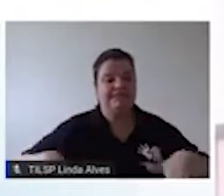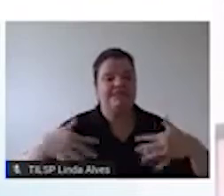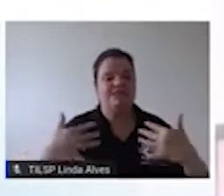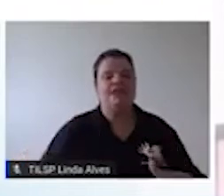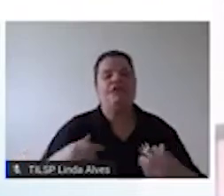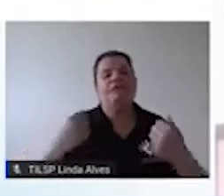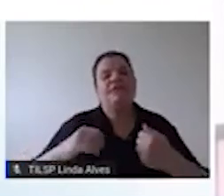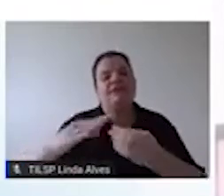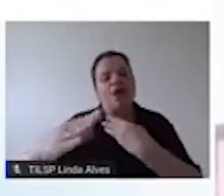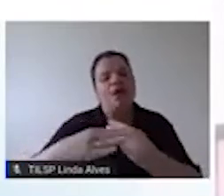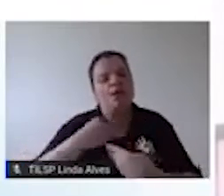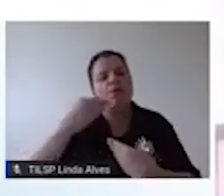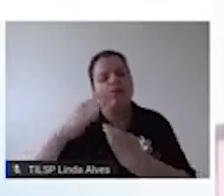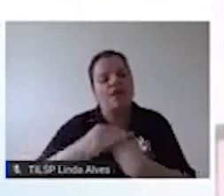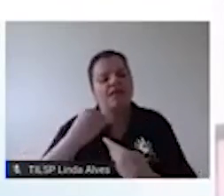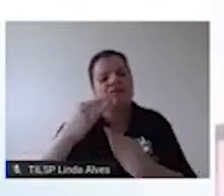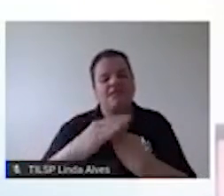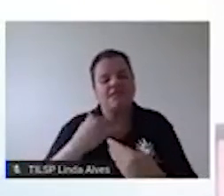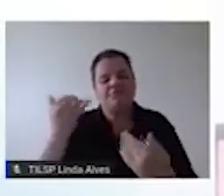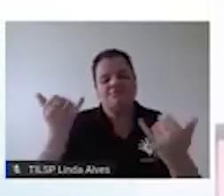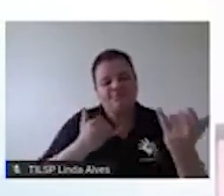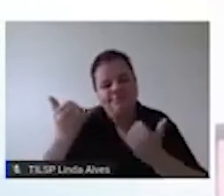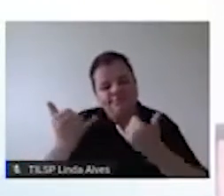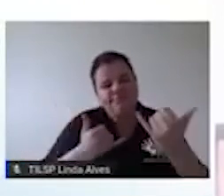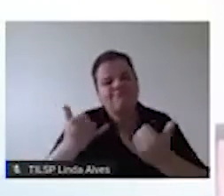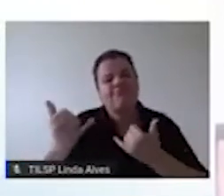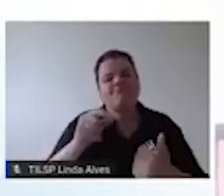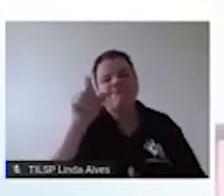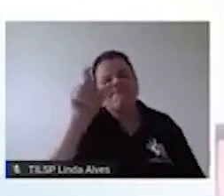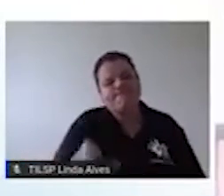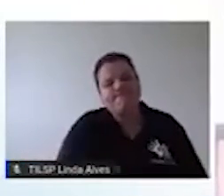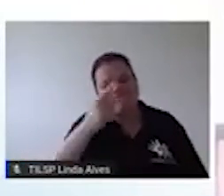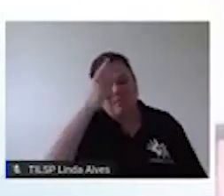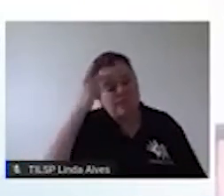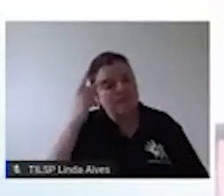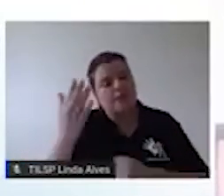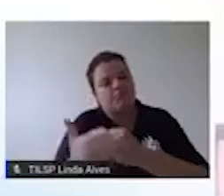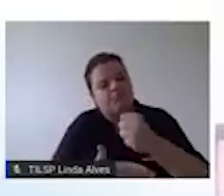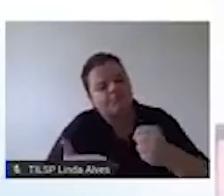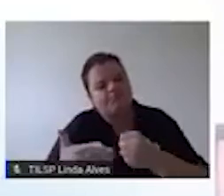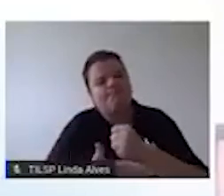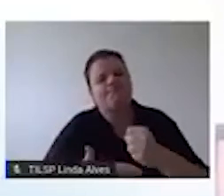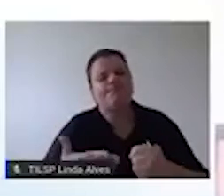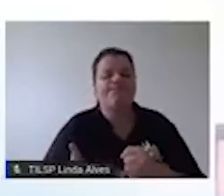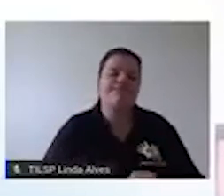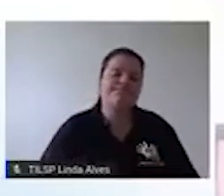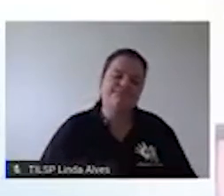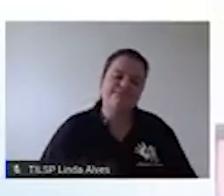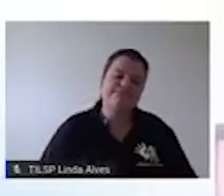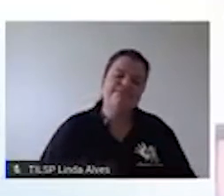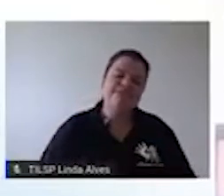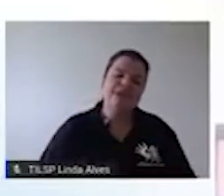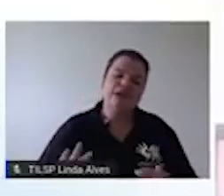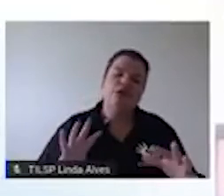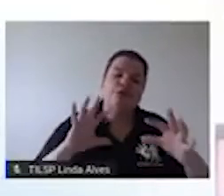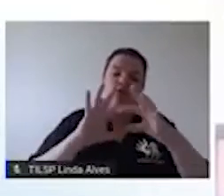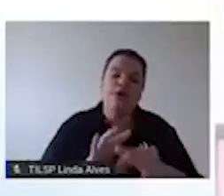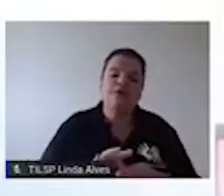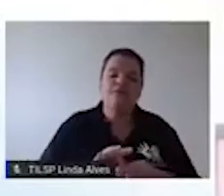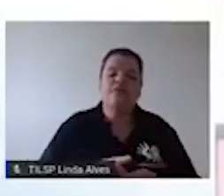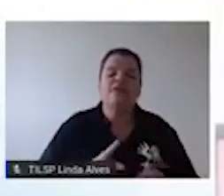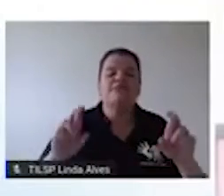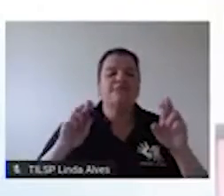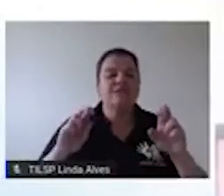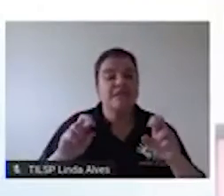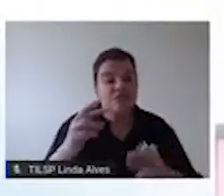de orientações, assim como a sua, orientações científicas bem embasadas, coerentes. Eu desejo ao senhor